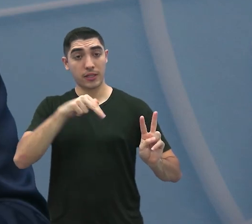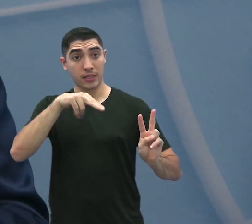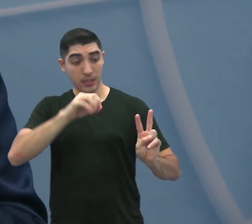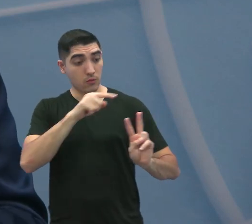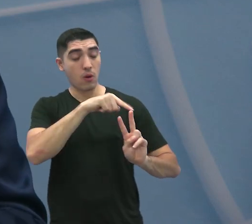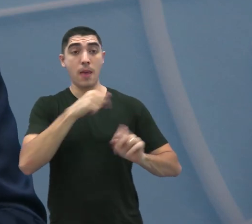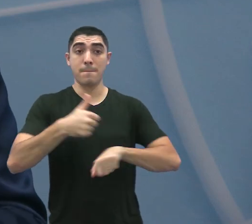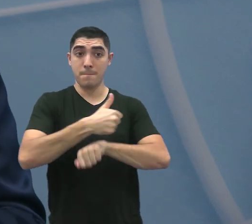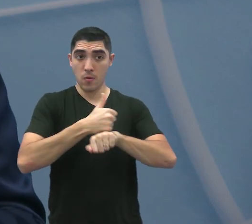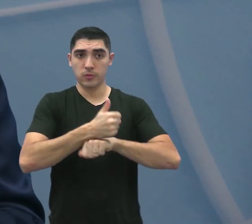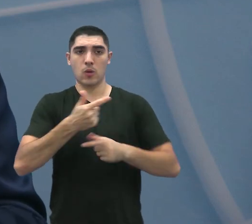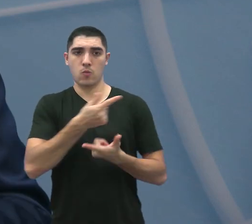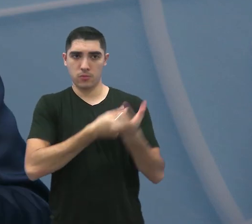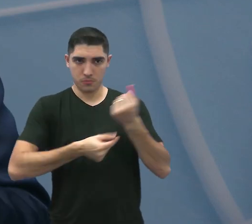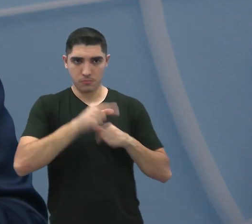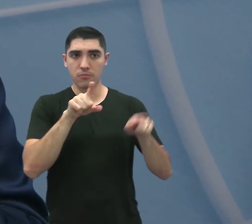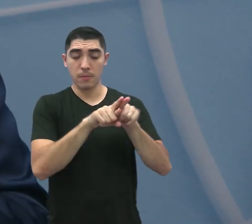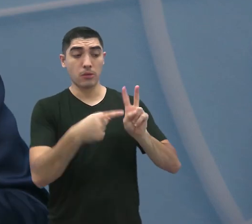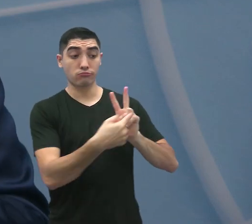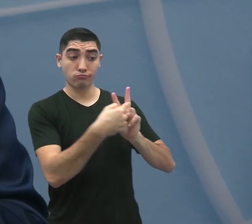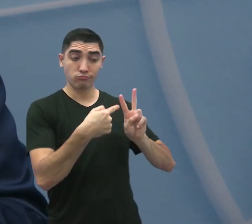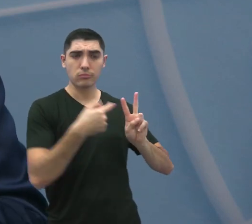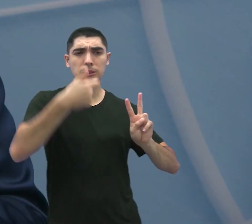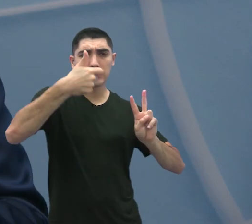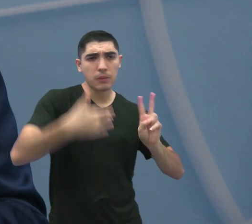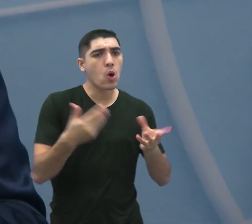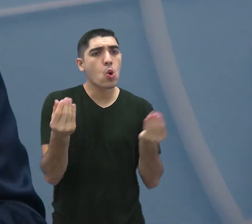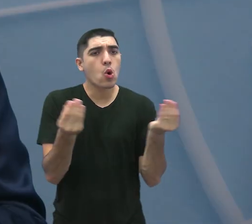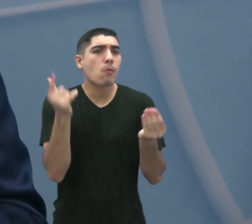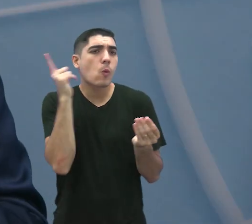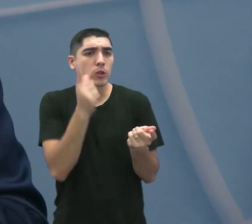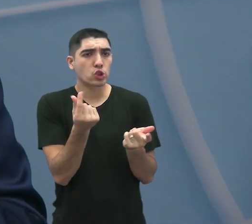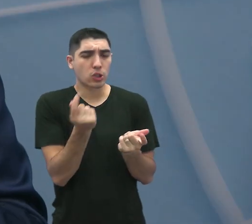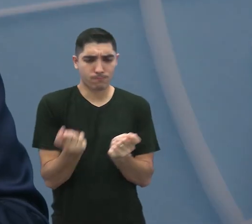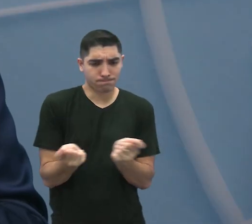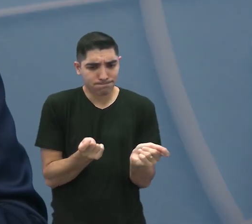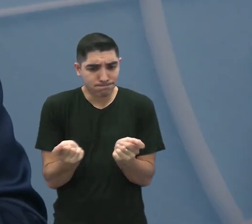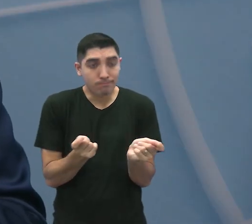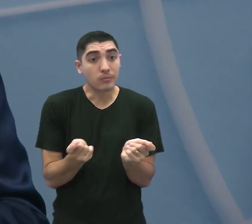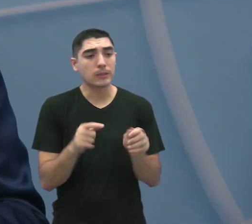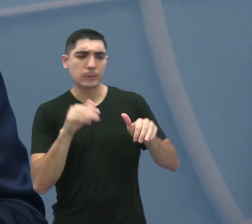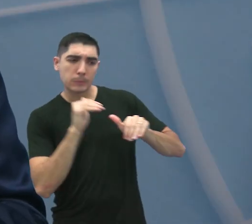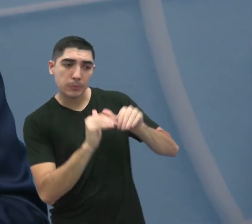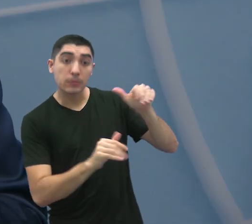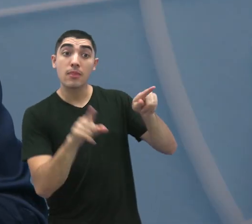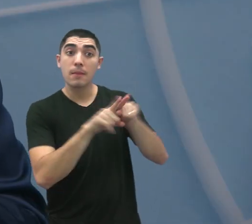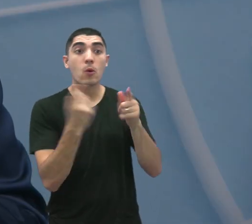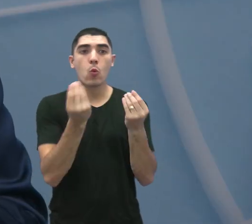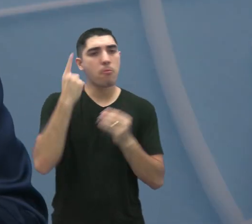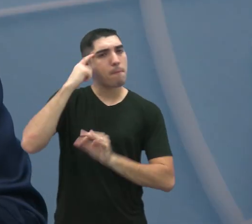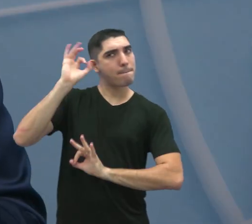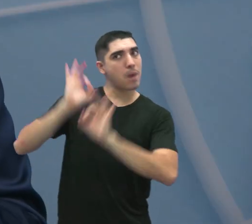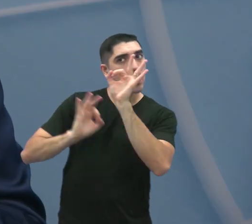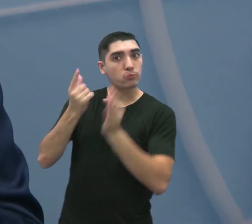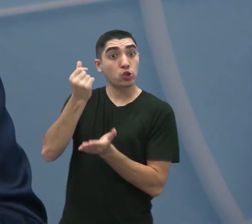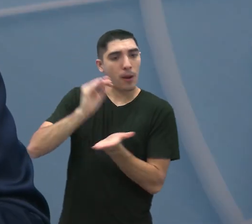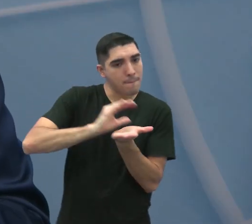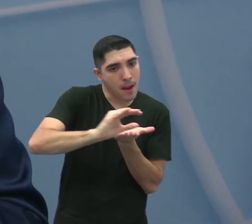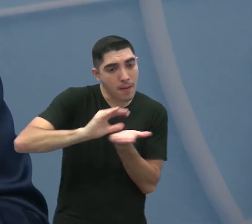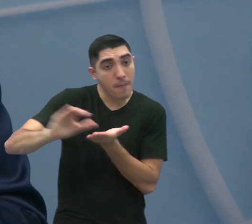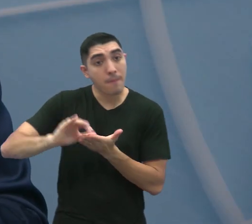vão ajudar a gente a entender como cuidar das finanças e planejar gastos e construir uma relação